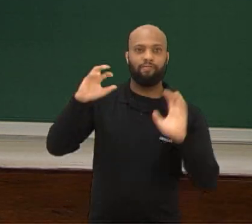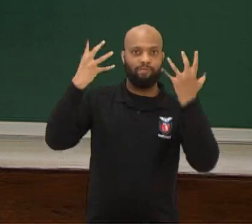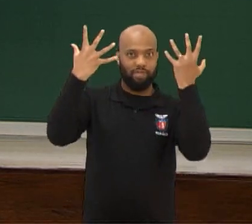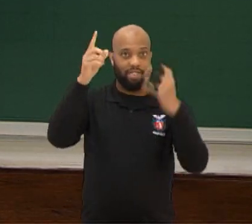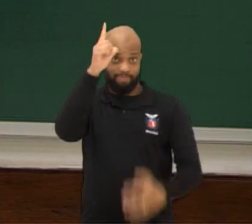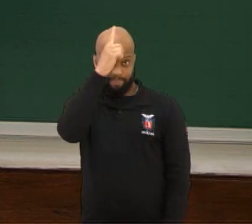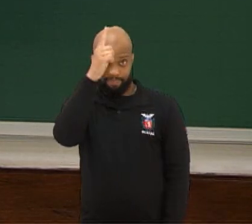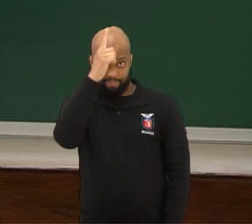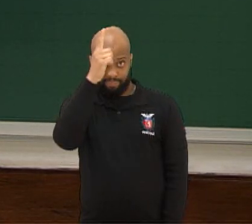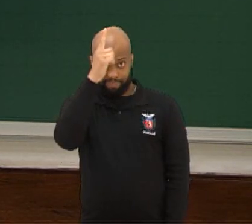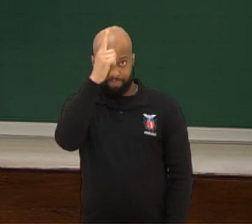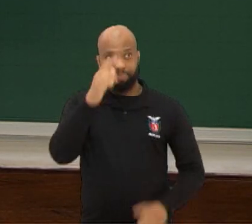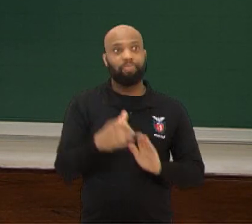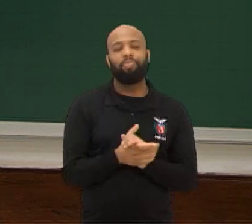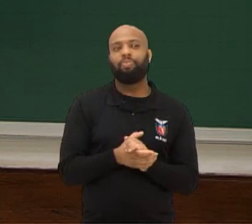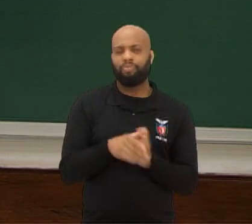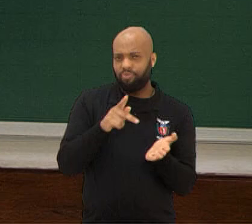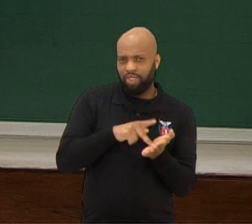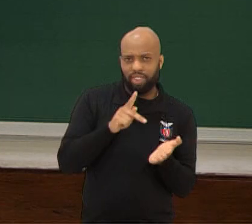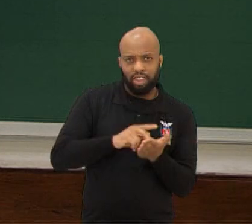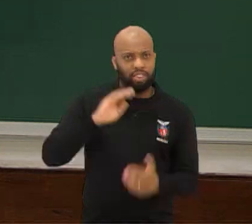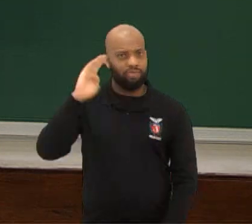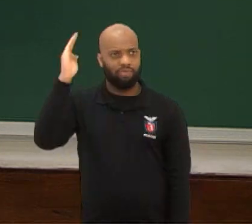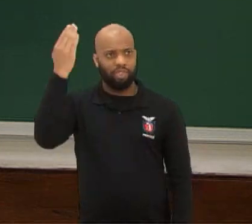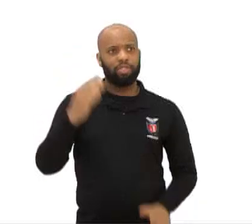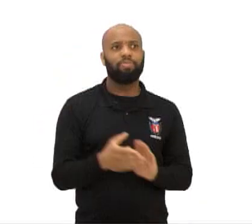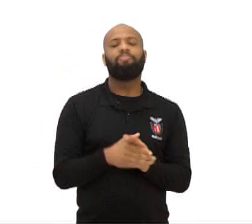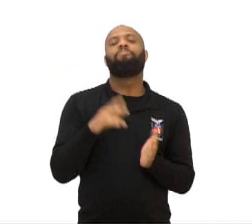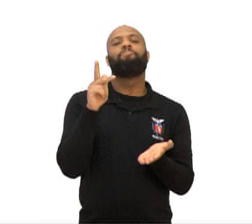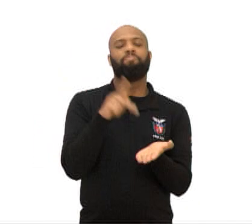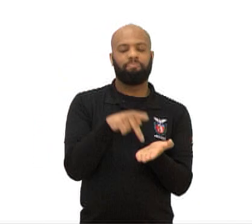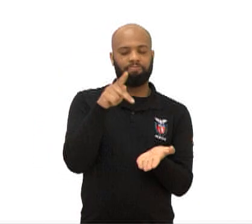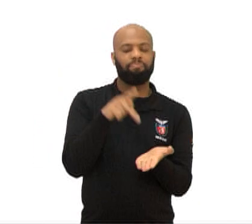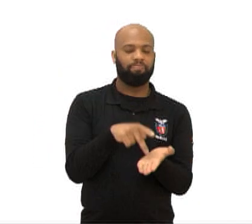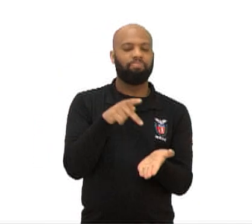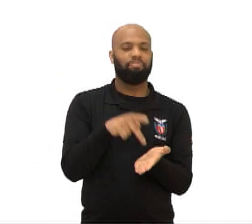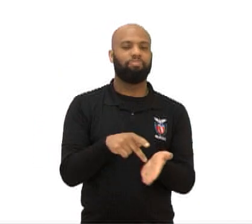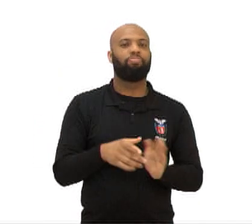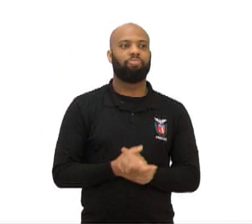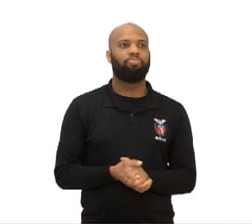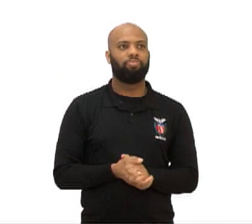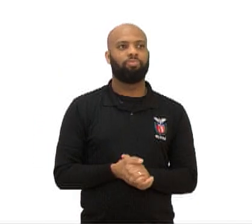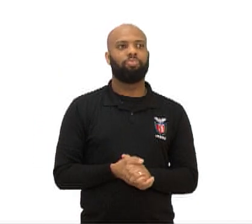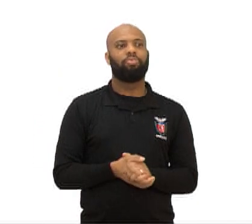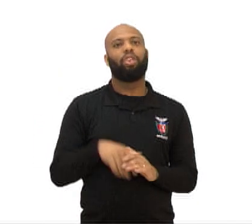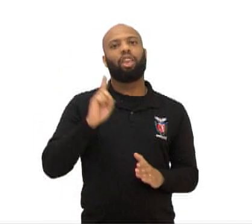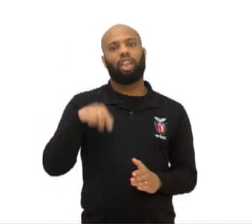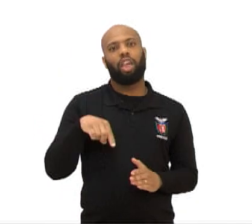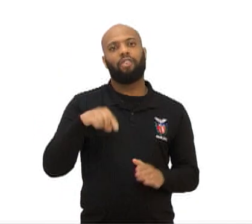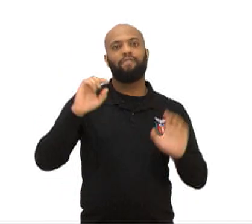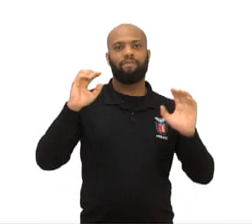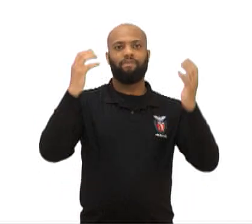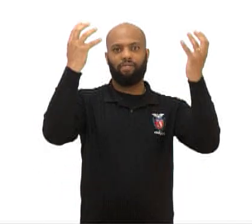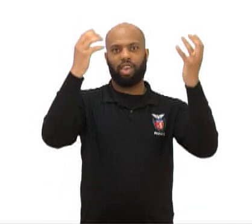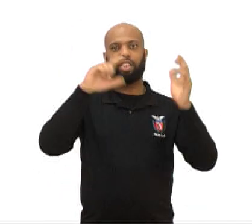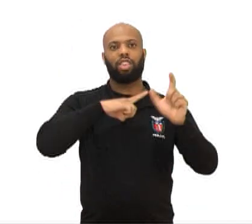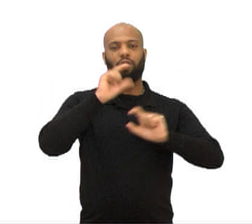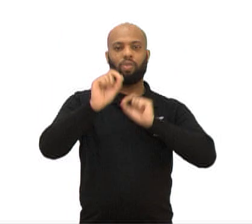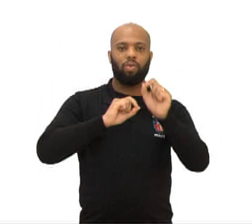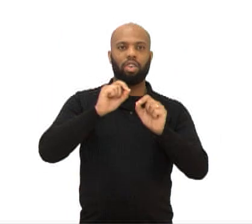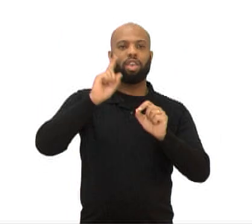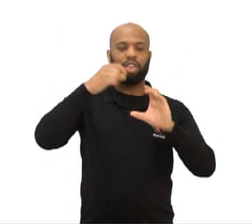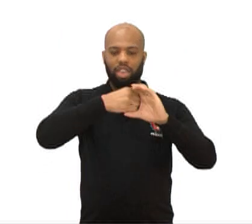de Munique, lá, a festa alemã. Isso é verdadeiro ou falso? Isso é verdadeiro, né? Falando de uma festa ali que reflete